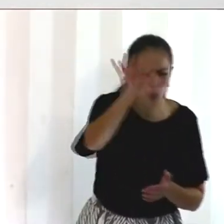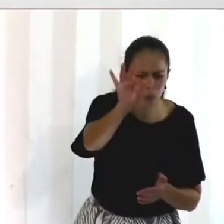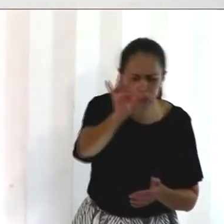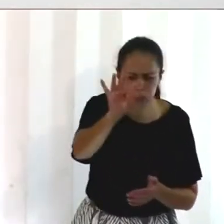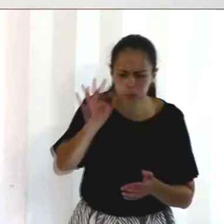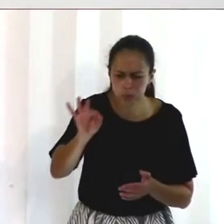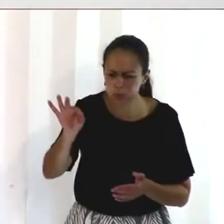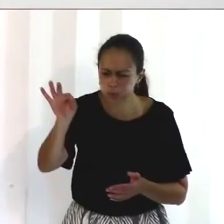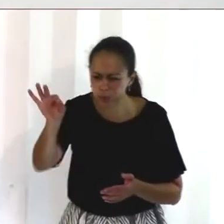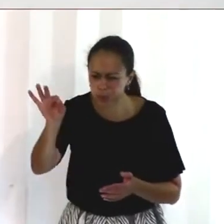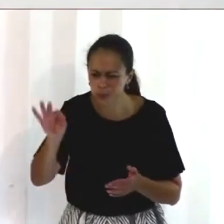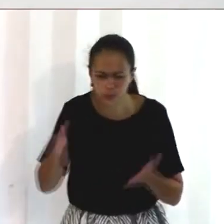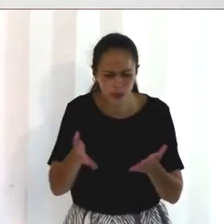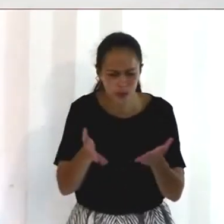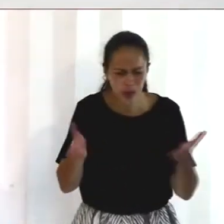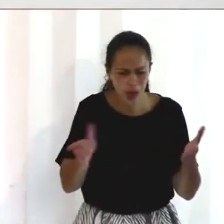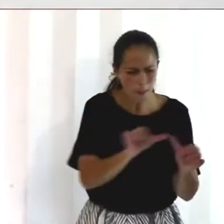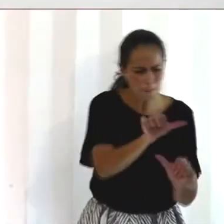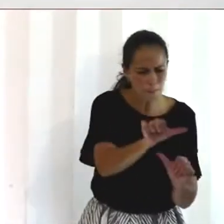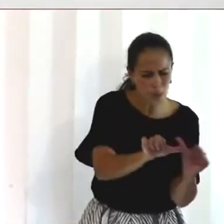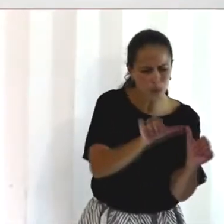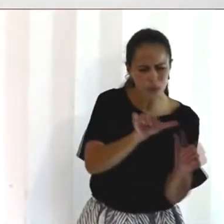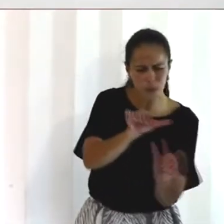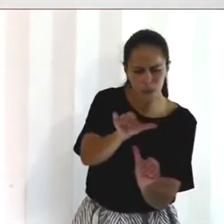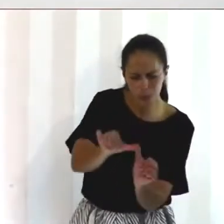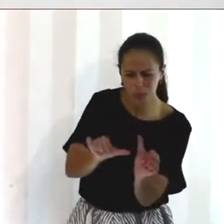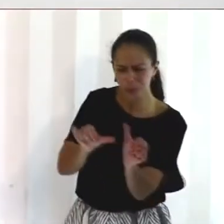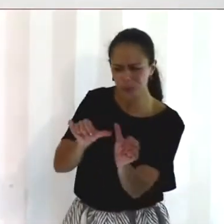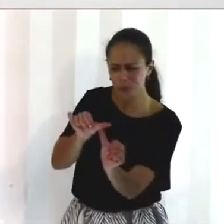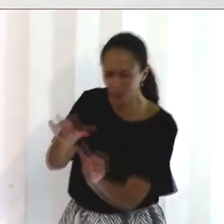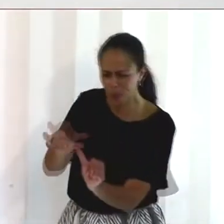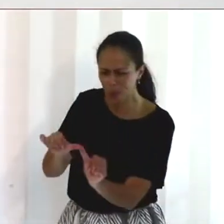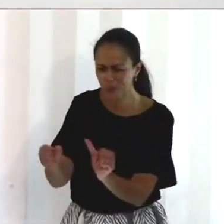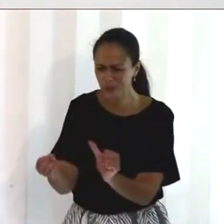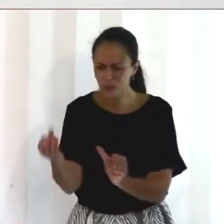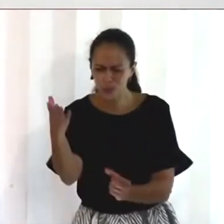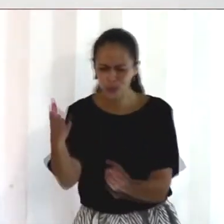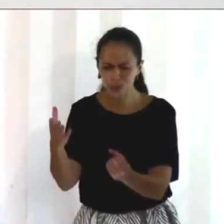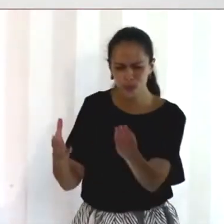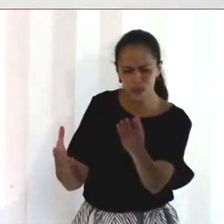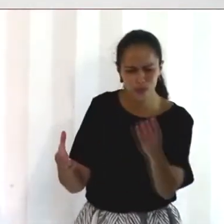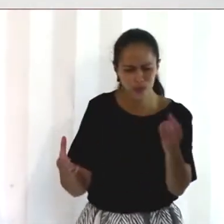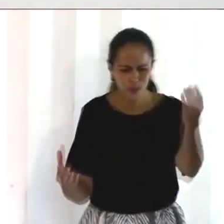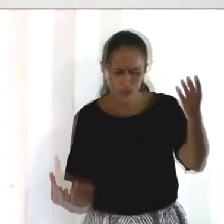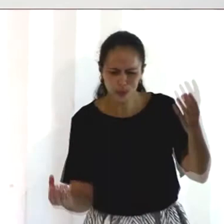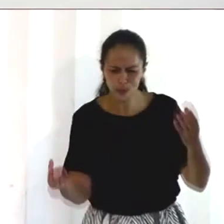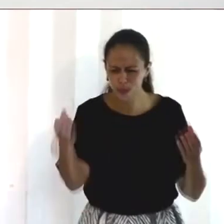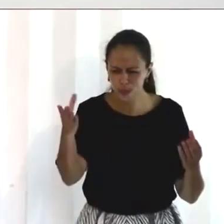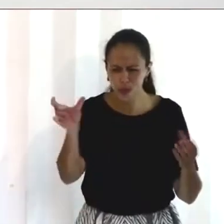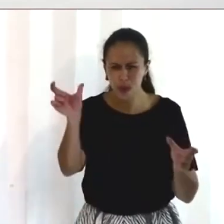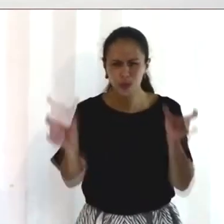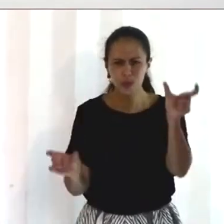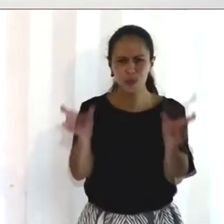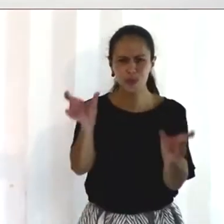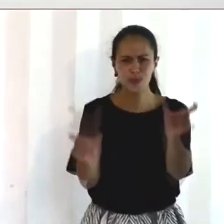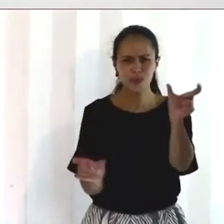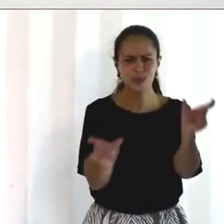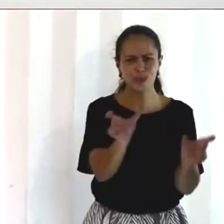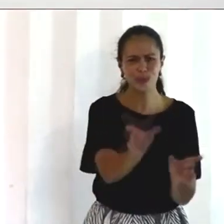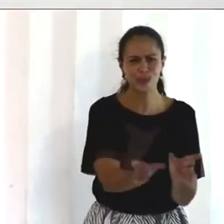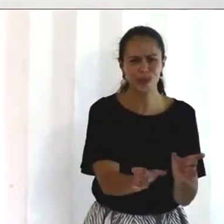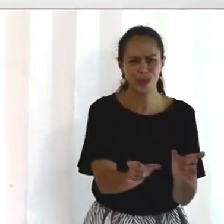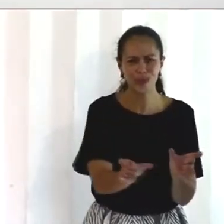isso, aquilo que o reverendo Robert pregou esses dias tem tanta importância. Deus faz novas todas as coisas. Está em Apocalipse